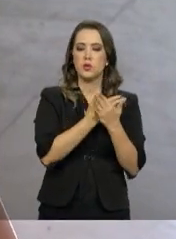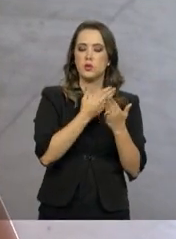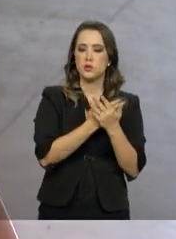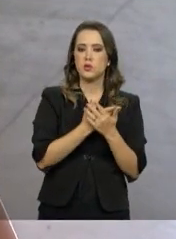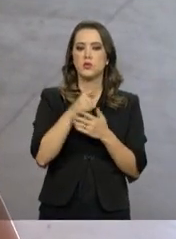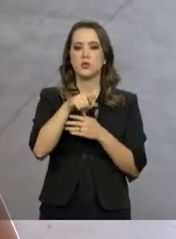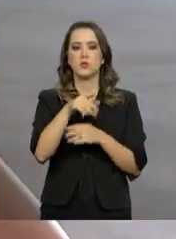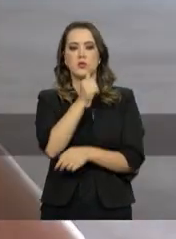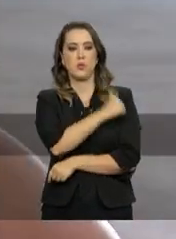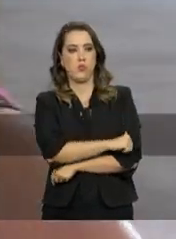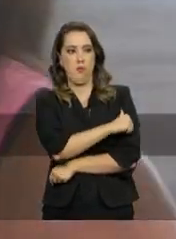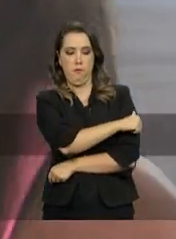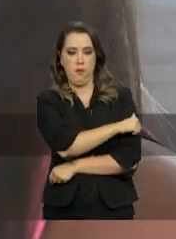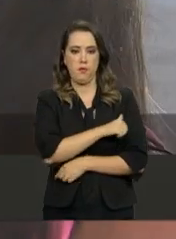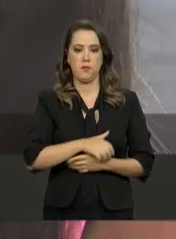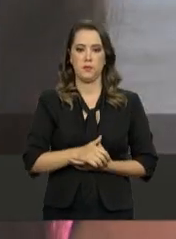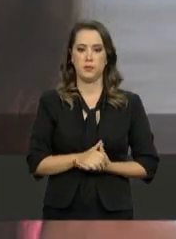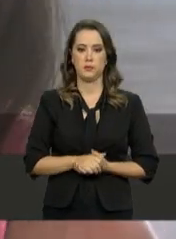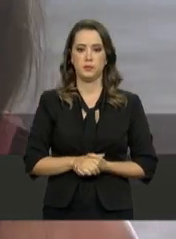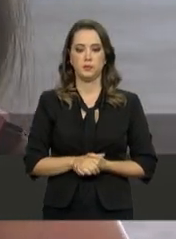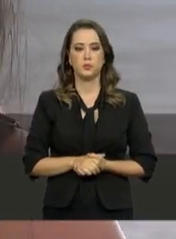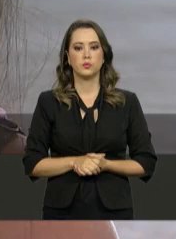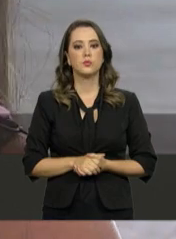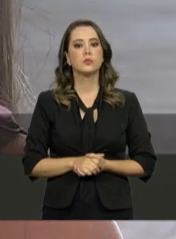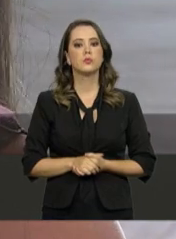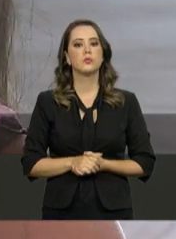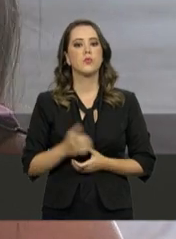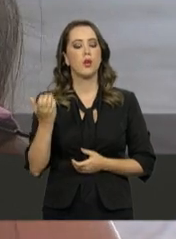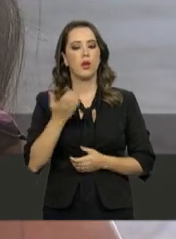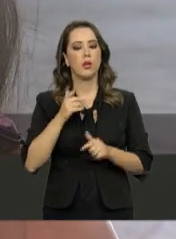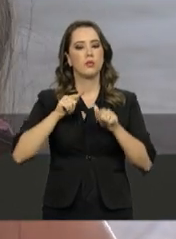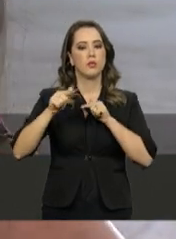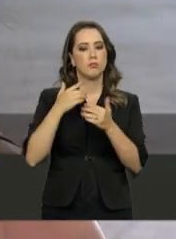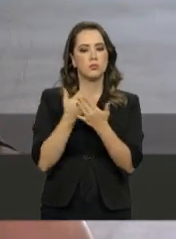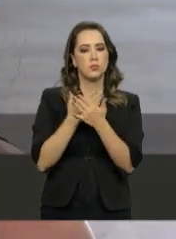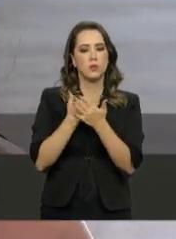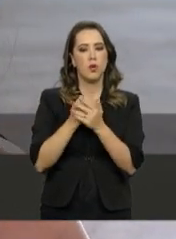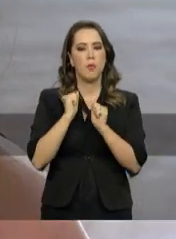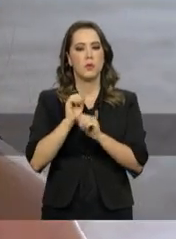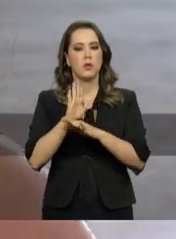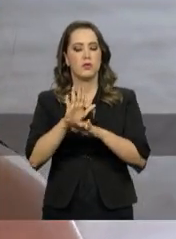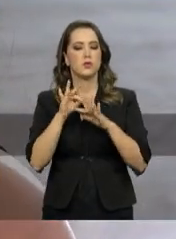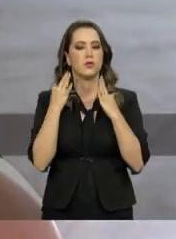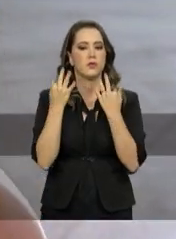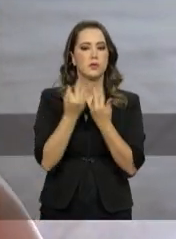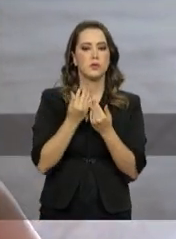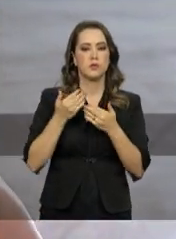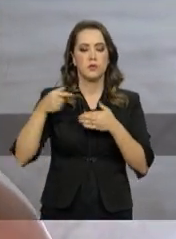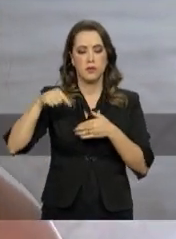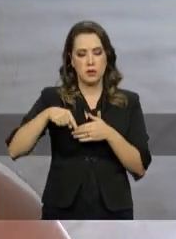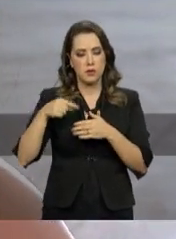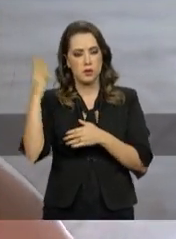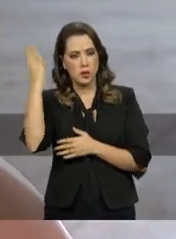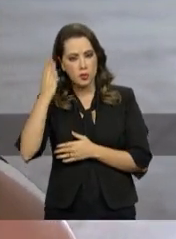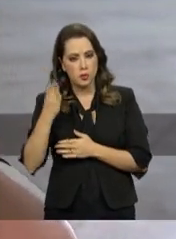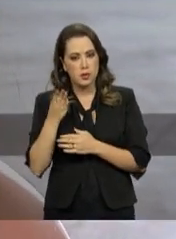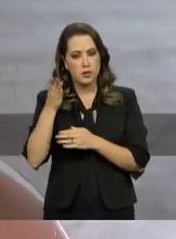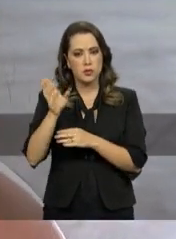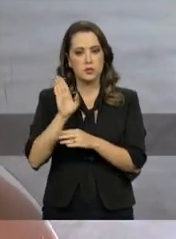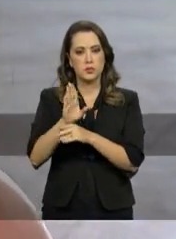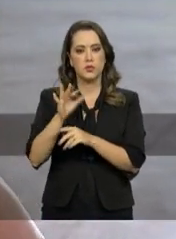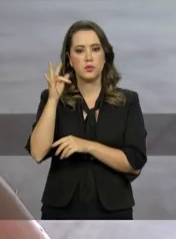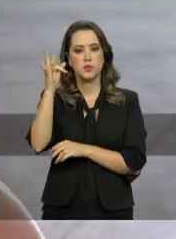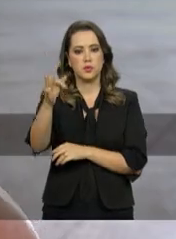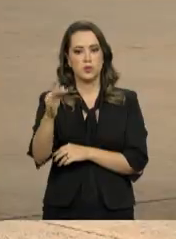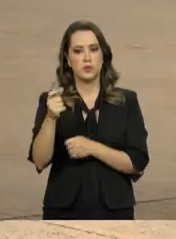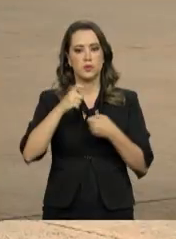ser enfermeira. Quero trabalhar, estudar, poder ajudar a minha família desde aqui para viajar hacia um futuro